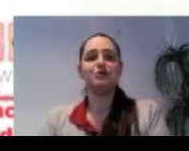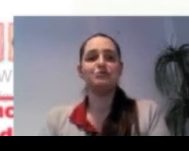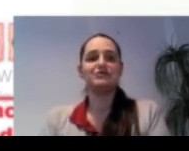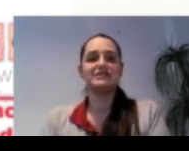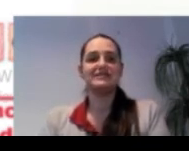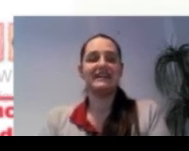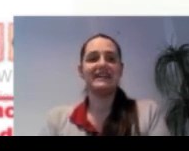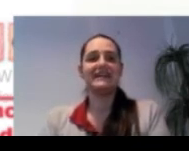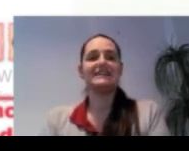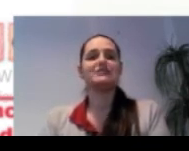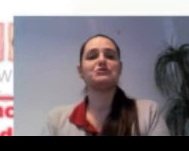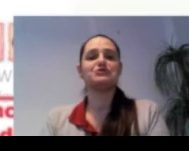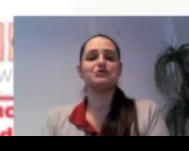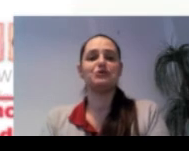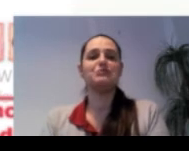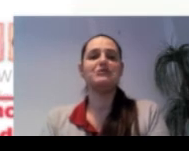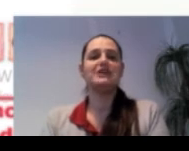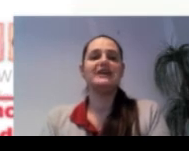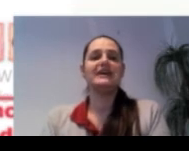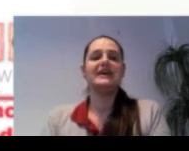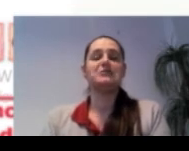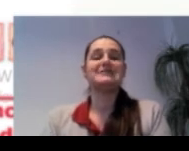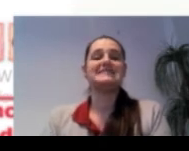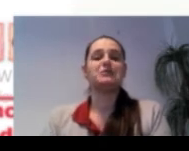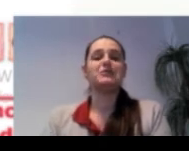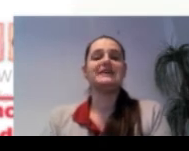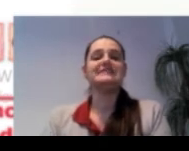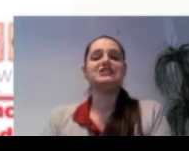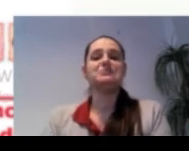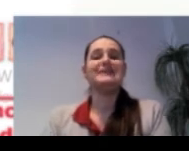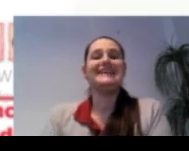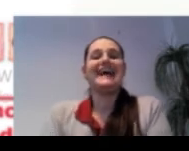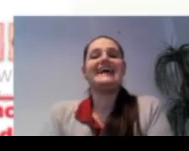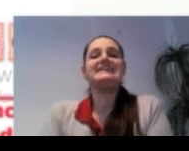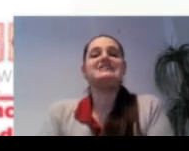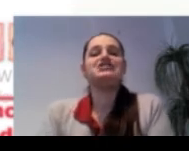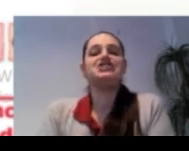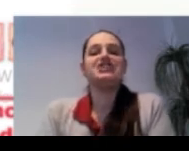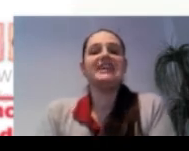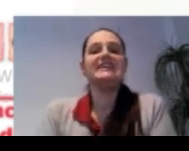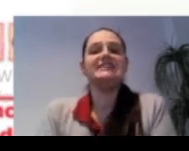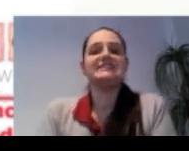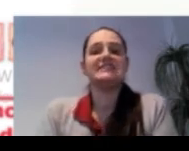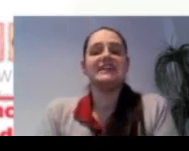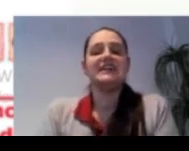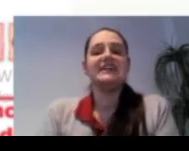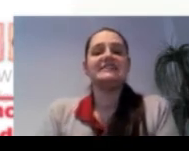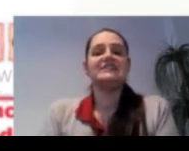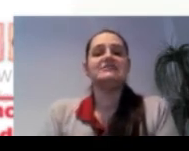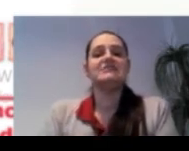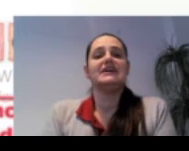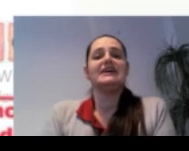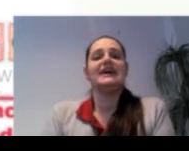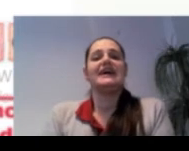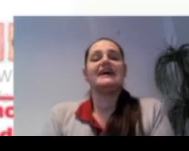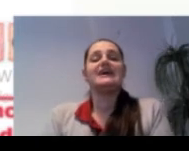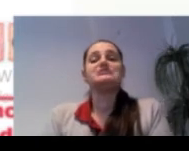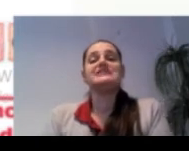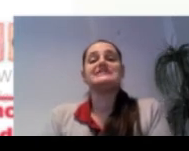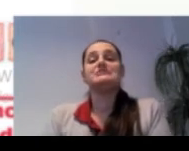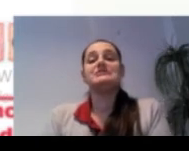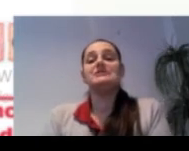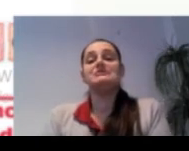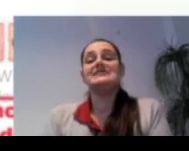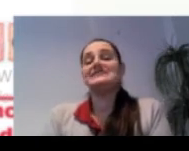46 cromossomos, né? Cada cromossomo é uma sequência de milhares de genes. Então,